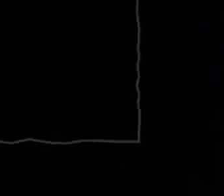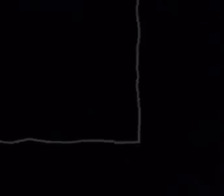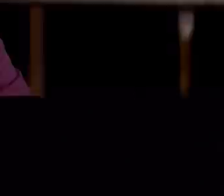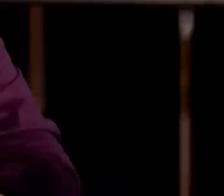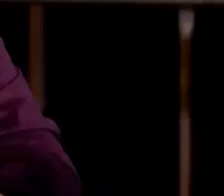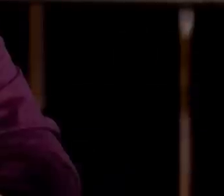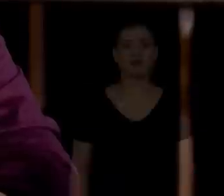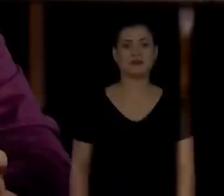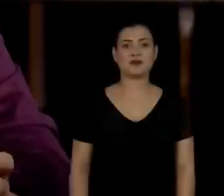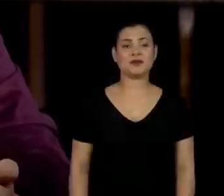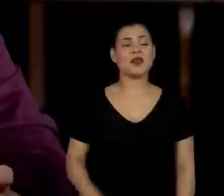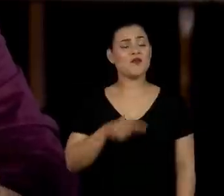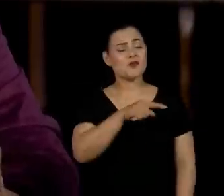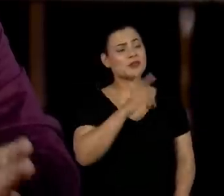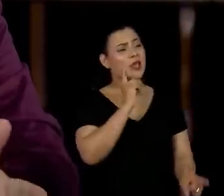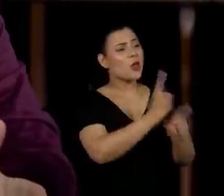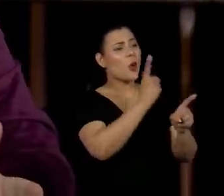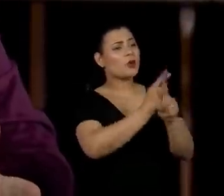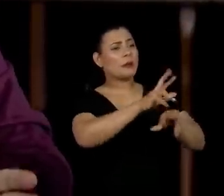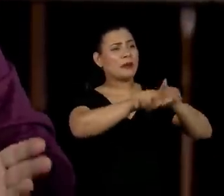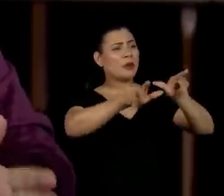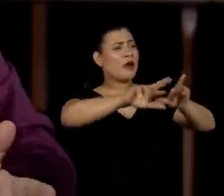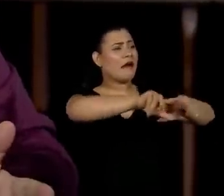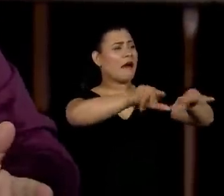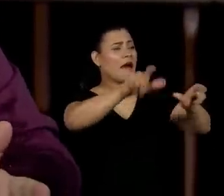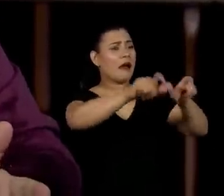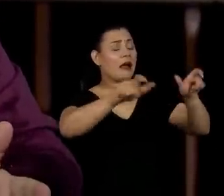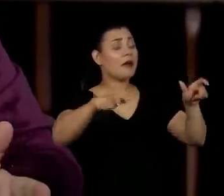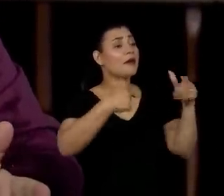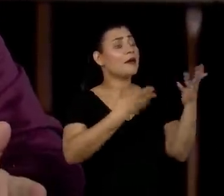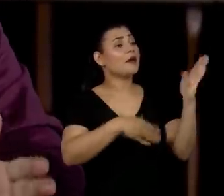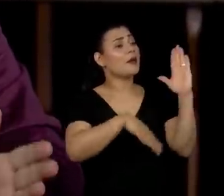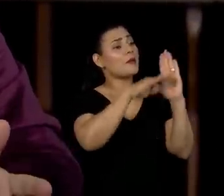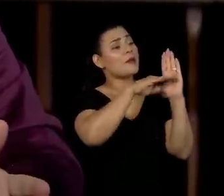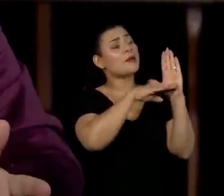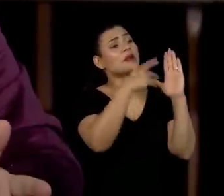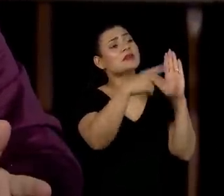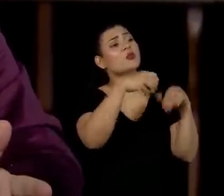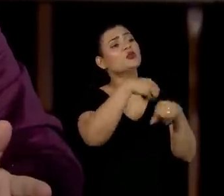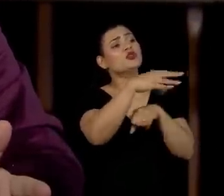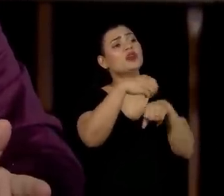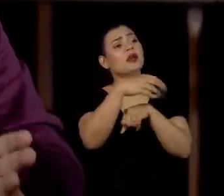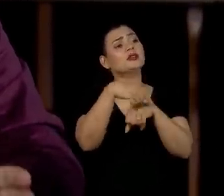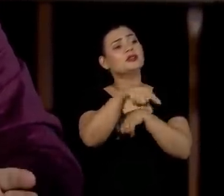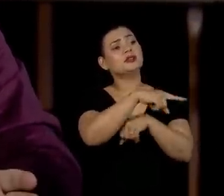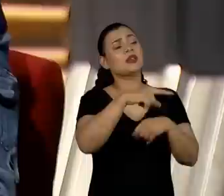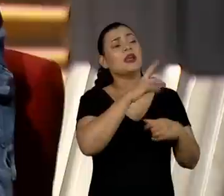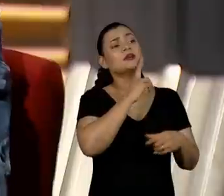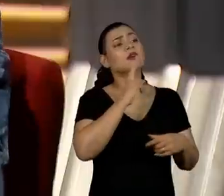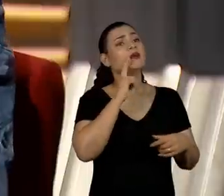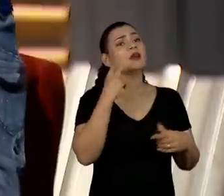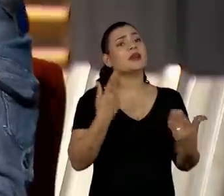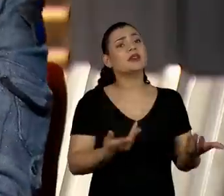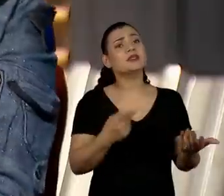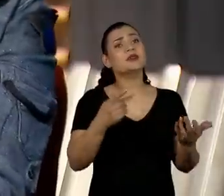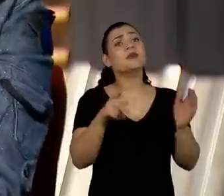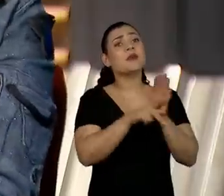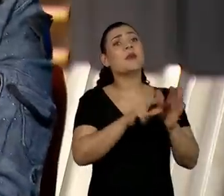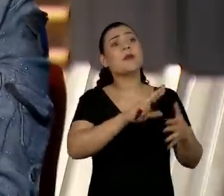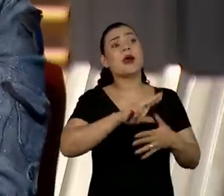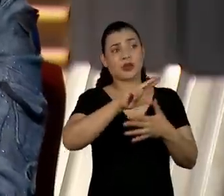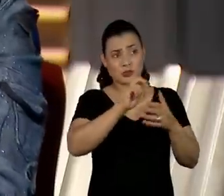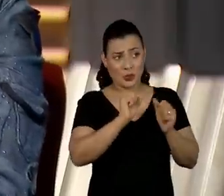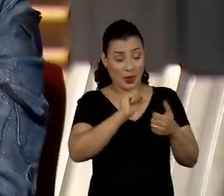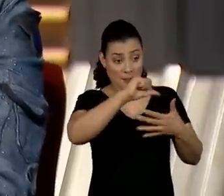quando você encontra tanta gente eu queria ter a sua lista de dicas de restaurantes da América do Sul